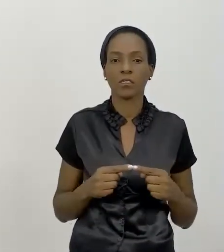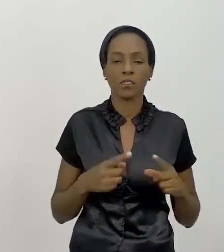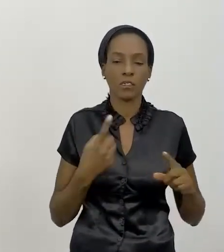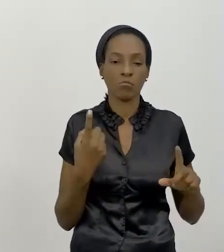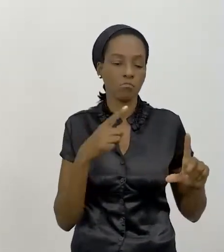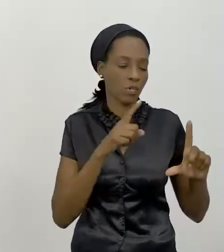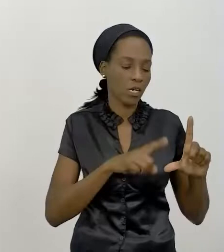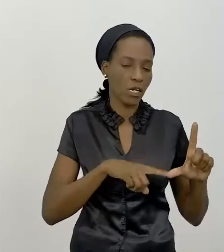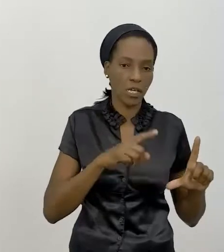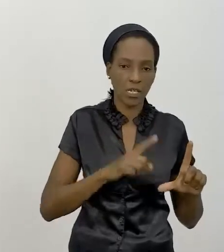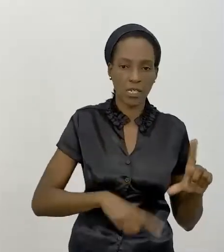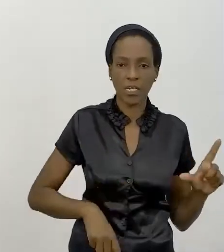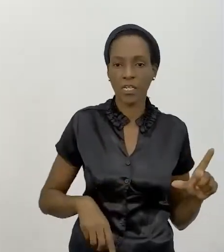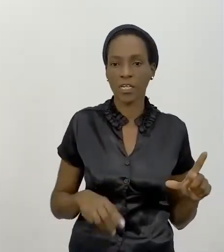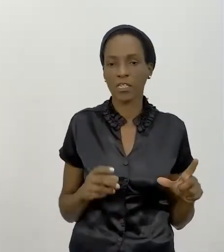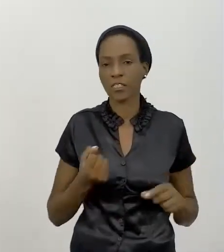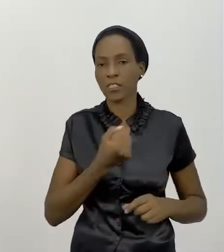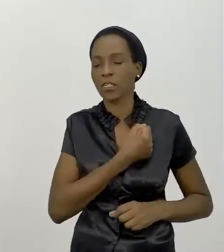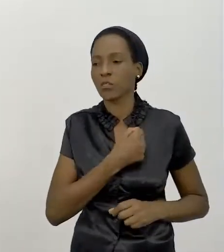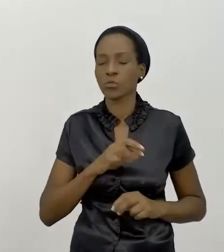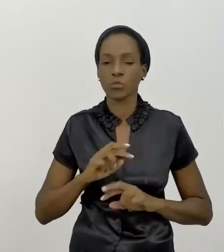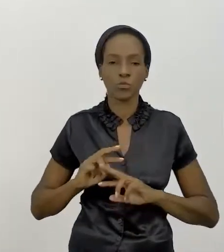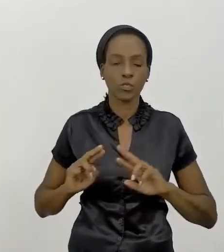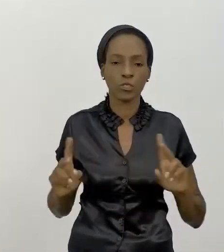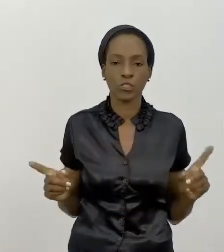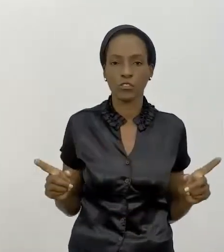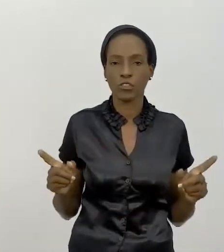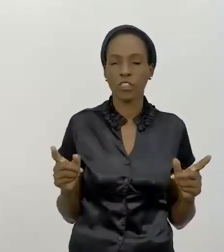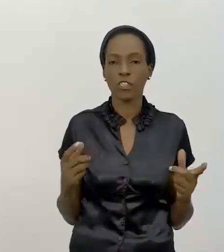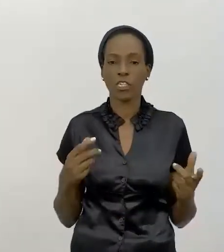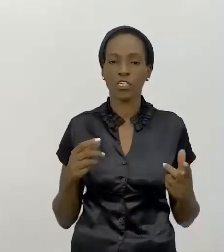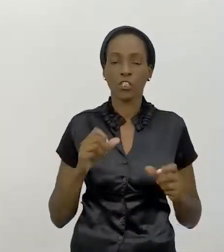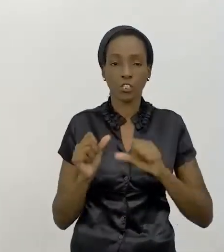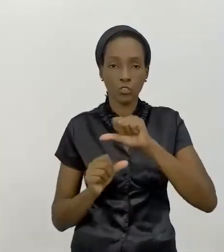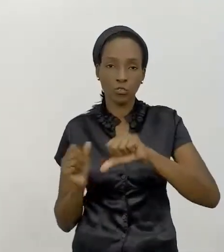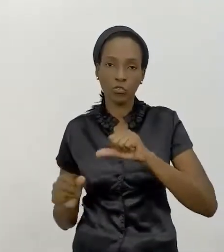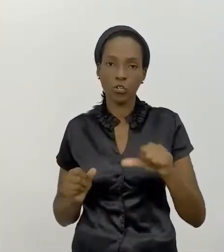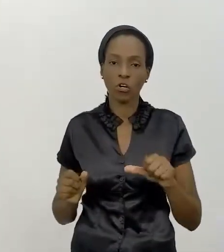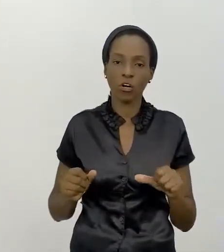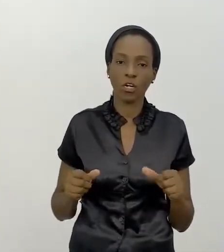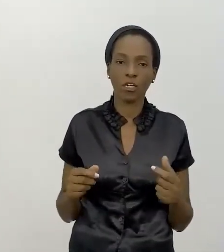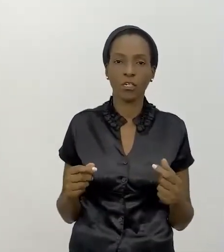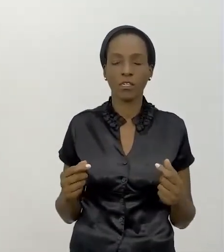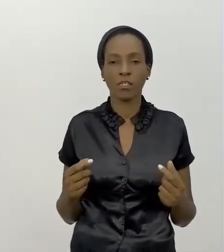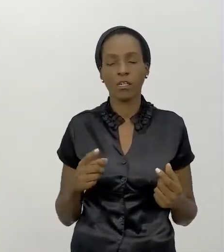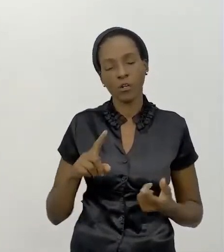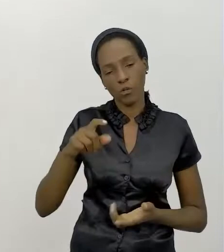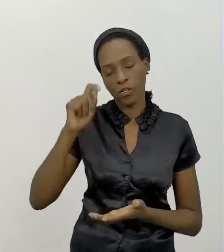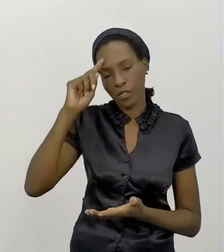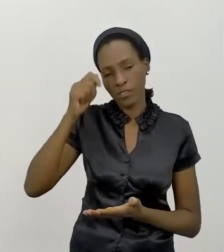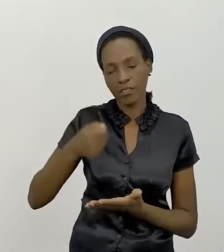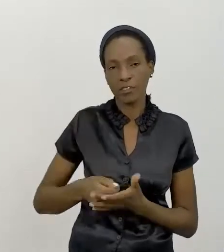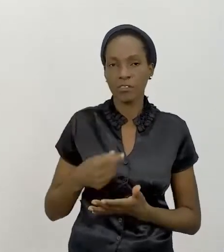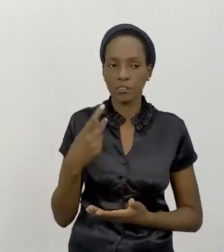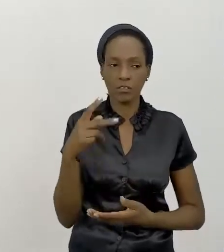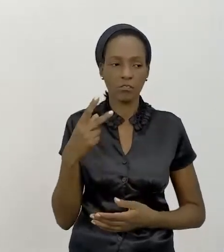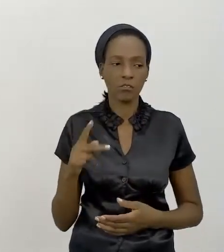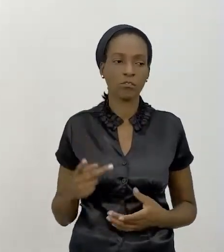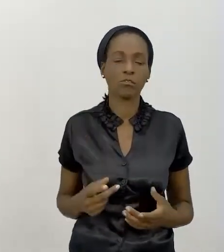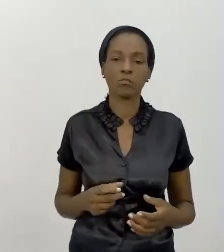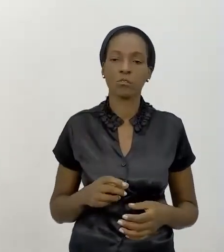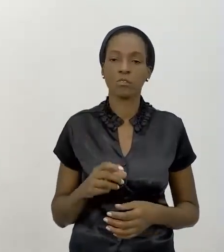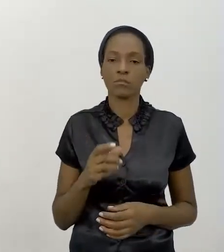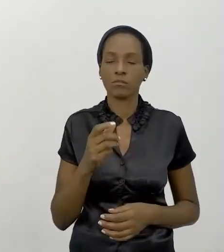uma variável, uma grandeza, ela varia em função de uma que você estabelece, né? Então, se você dá o preço de